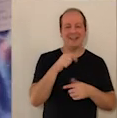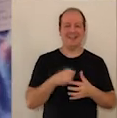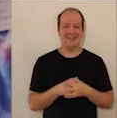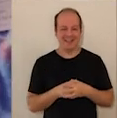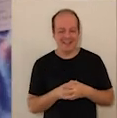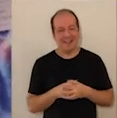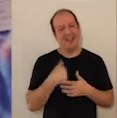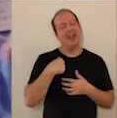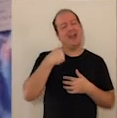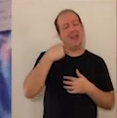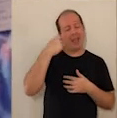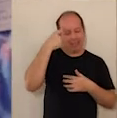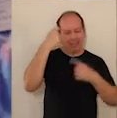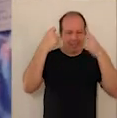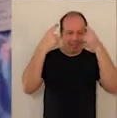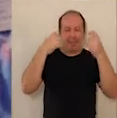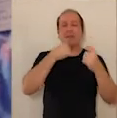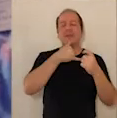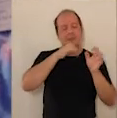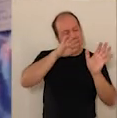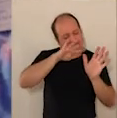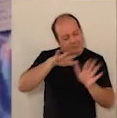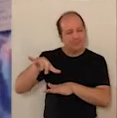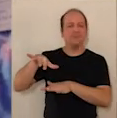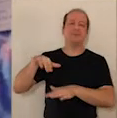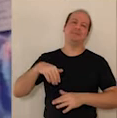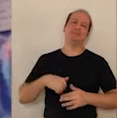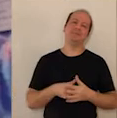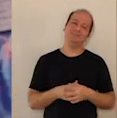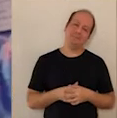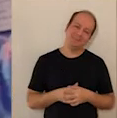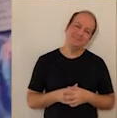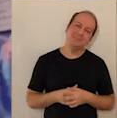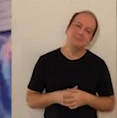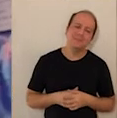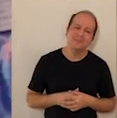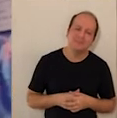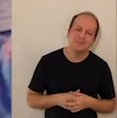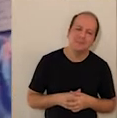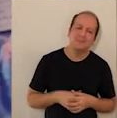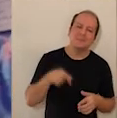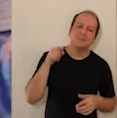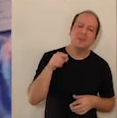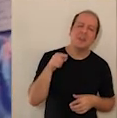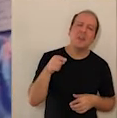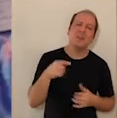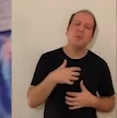essas ideias tristes da sua cabecinha. Pobre criatura, ele me inspira tanta